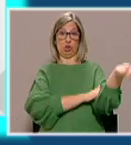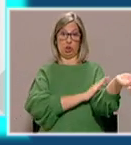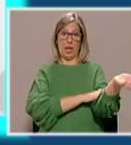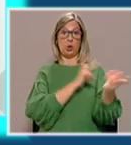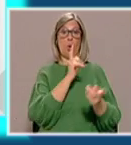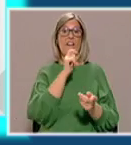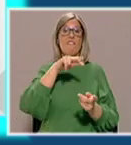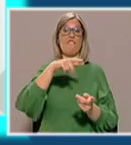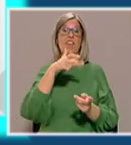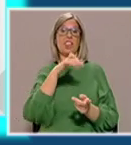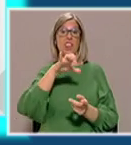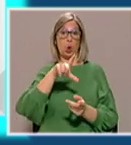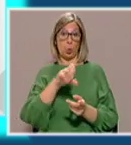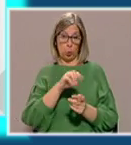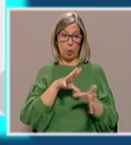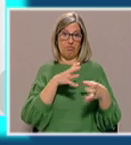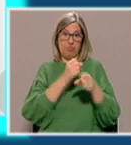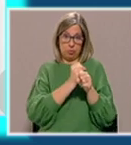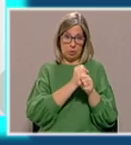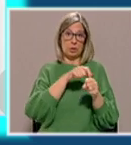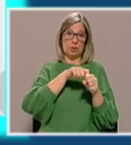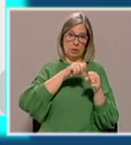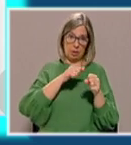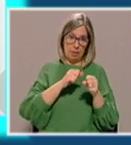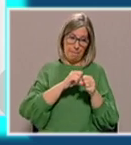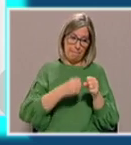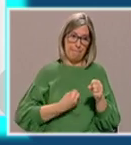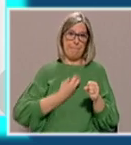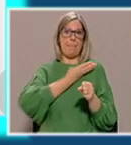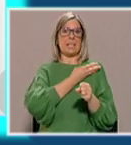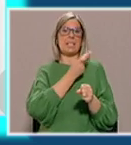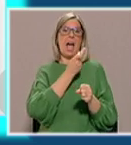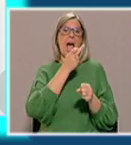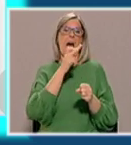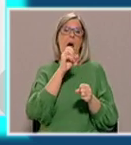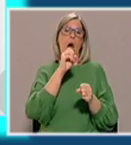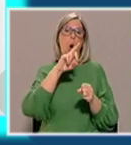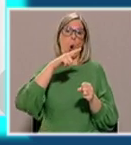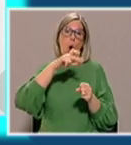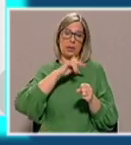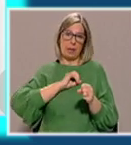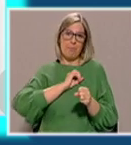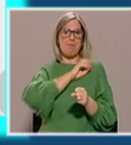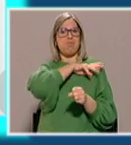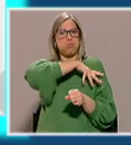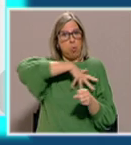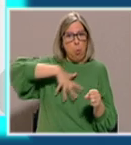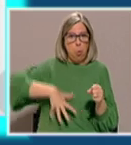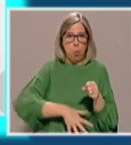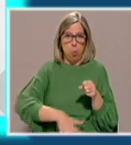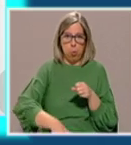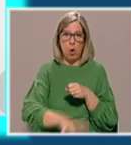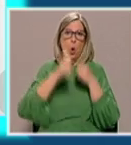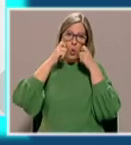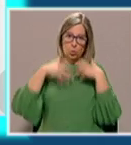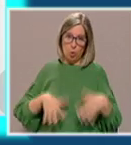então a contração do ventrículo esquerdo e o sangue passa para a artéria aorta. Da artéria aorta vai para todas as partes do nosso corpo, como